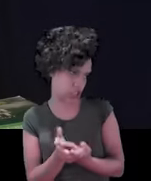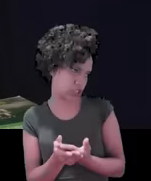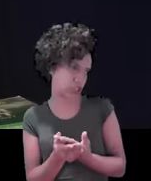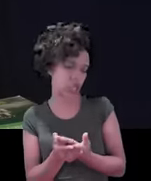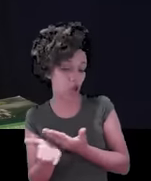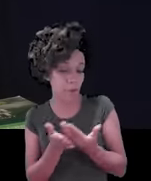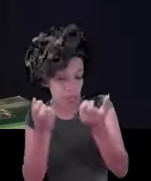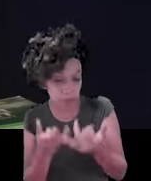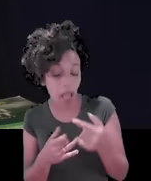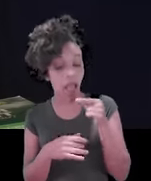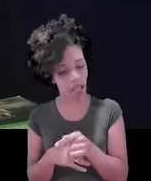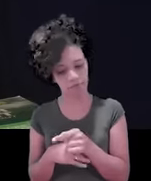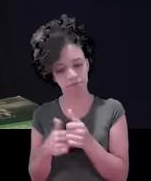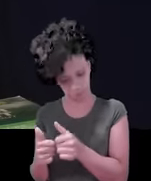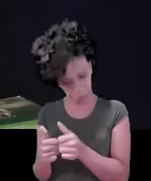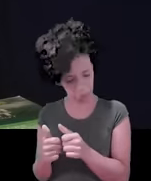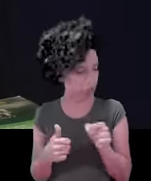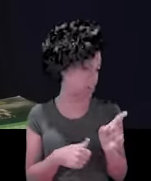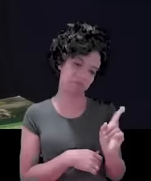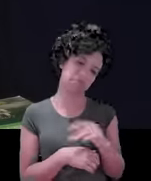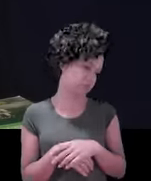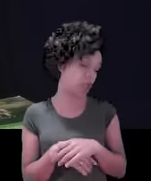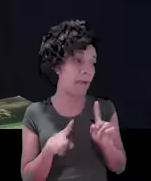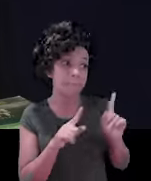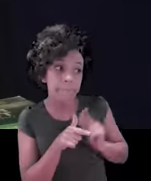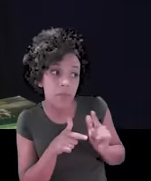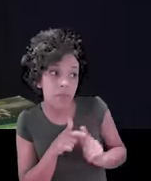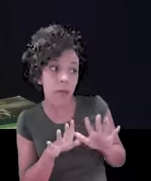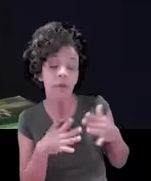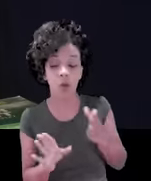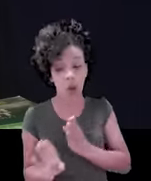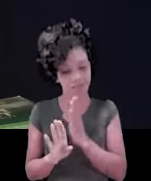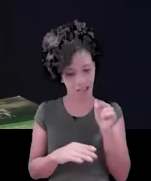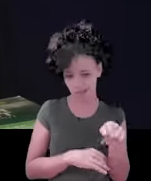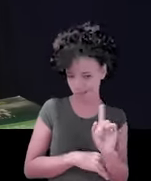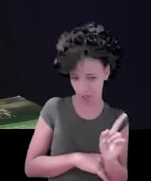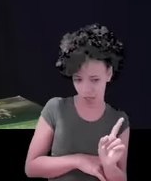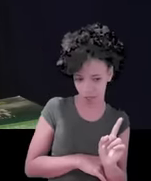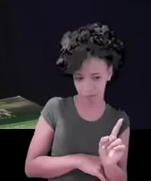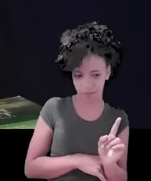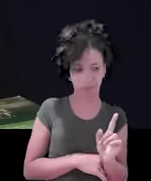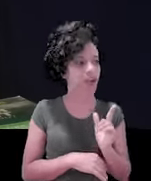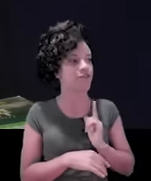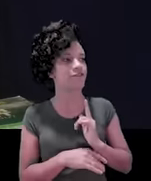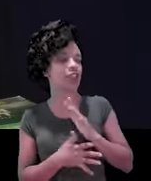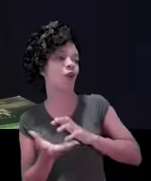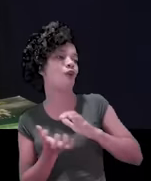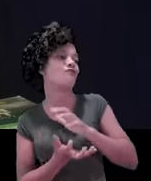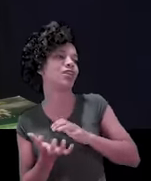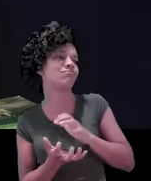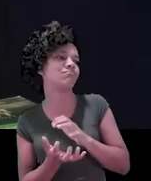e começar a dizer se essa é essa não é essa essa não é a tem problema é quando você achar essa não é ali vai ter um